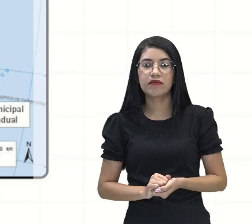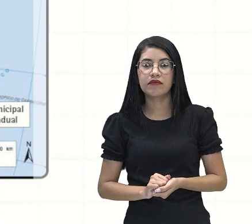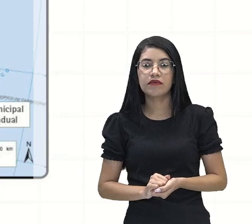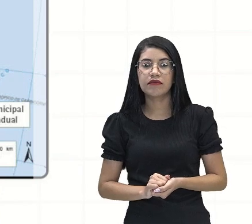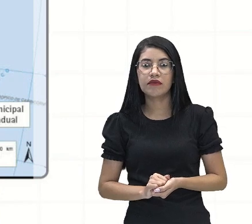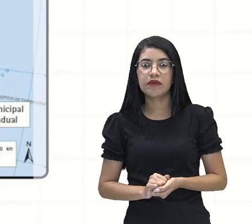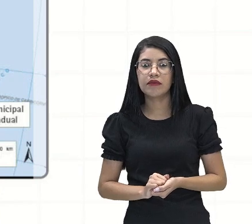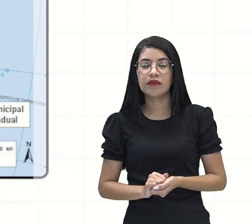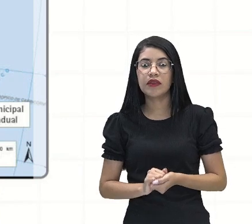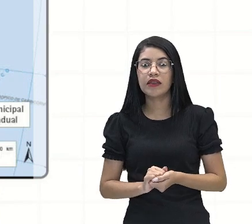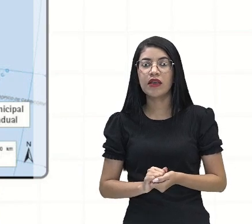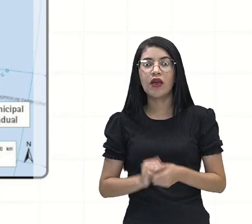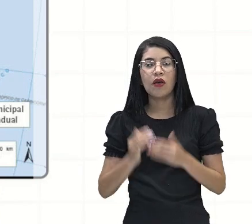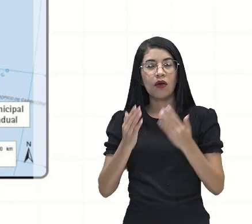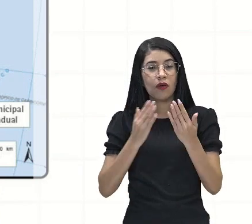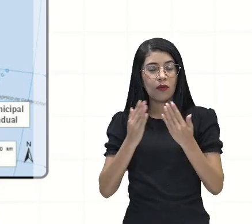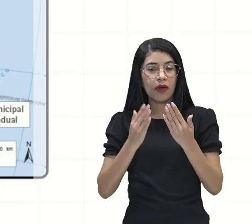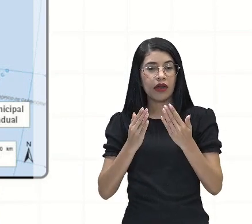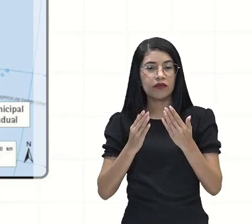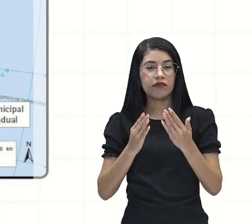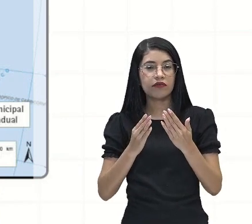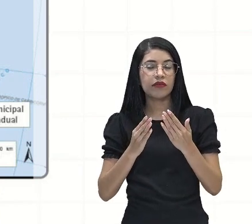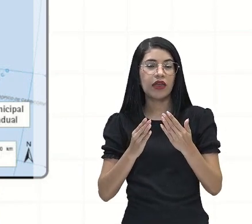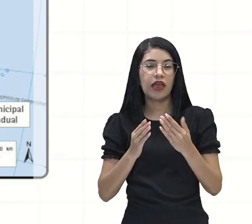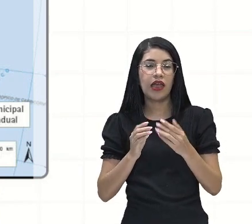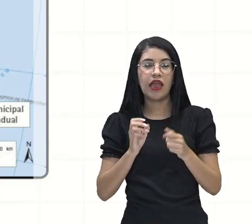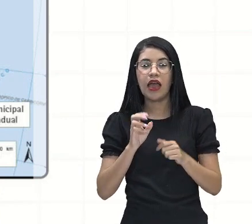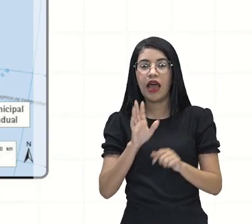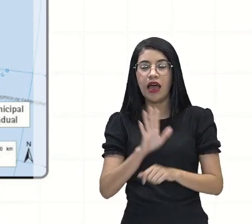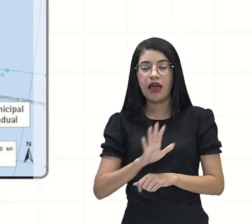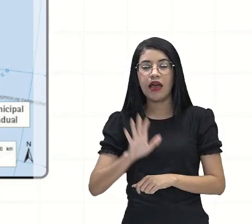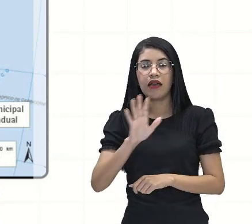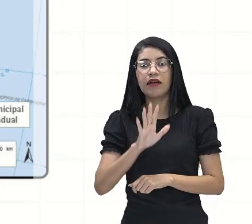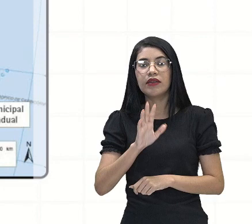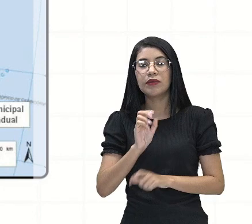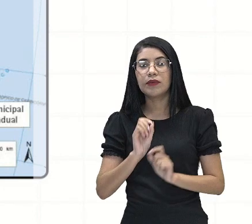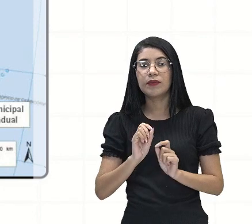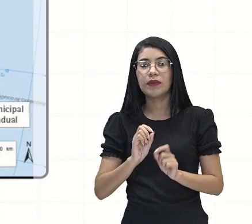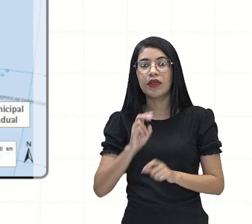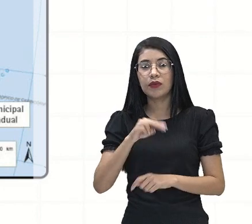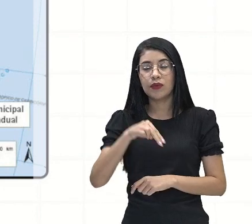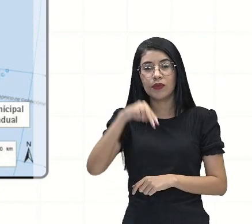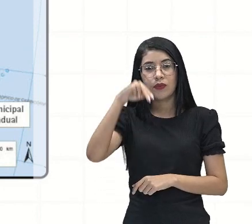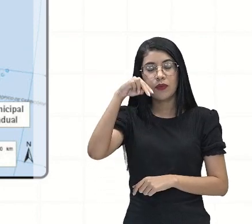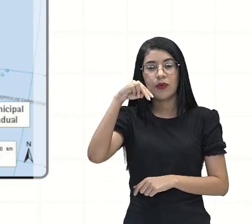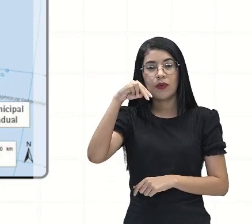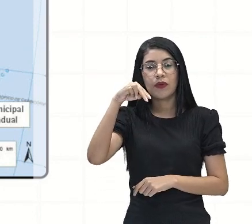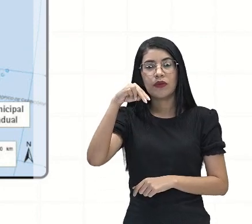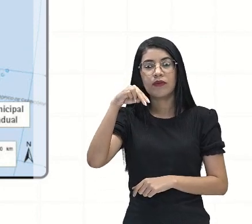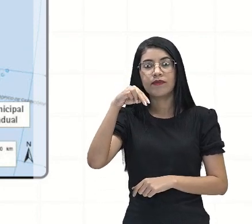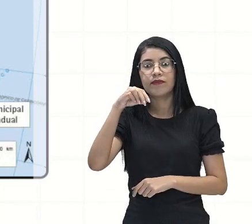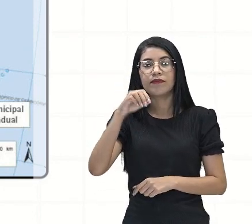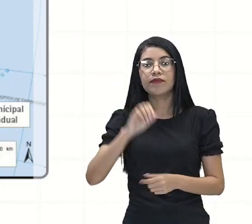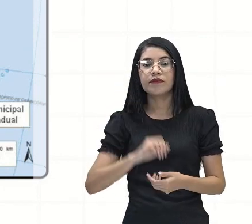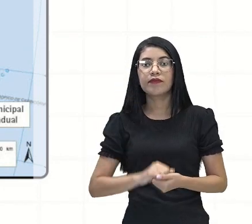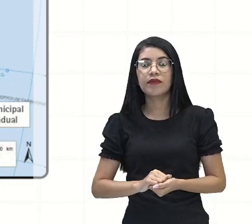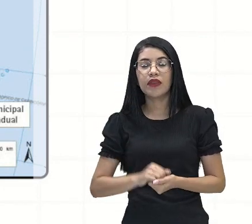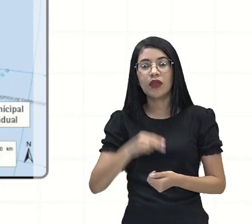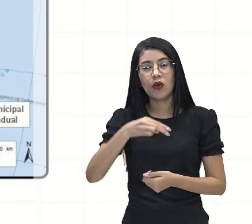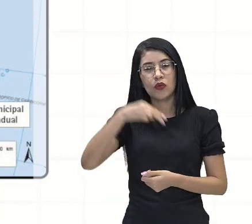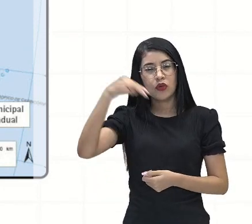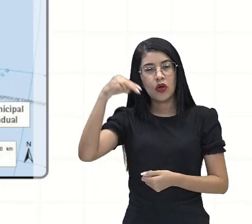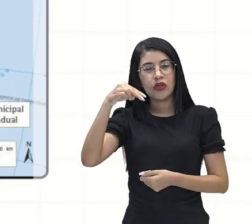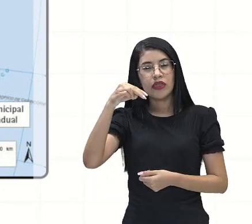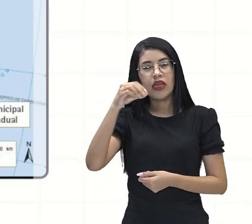vai pegar essa parte aqui do nosso mapa né a gente comparando aqui essa parte do território brasileiro